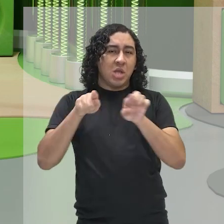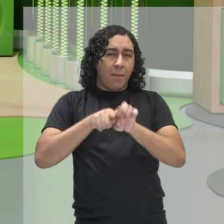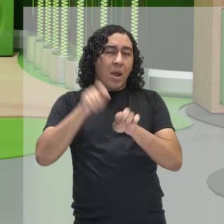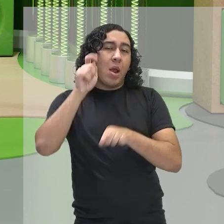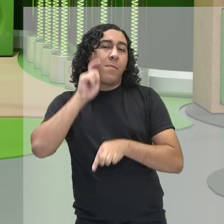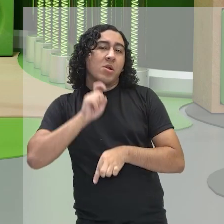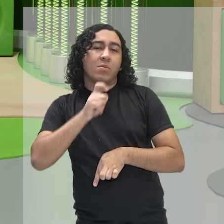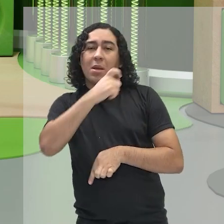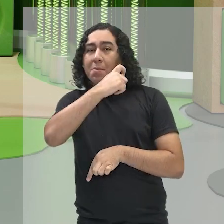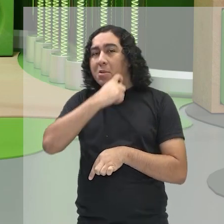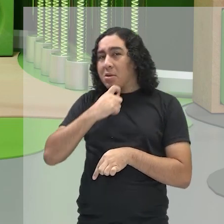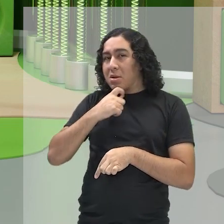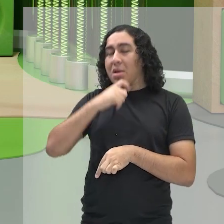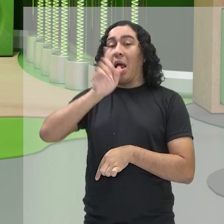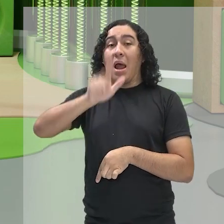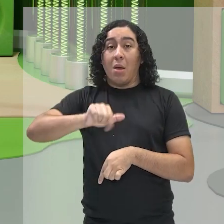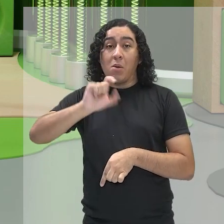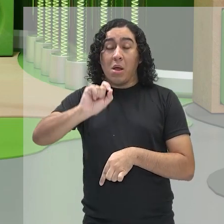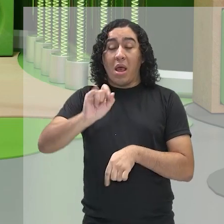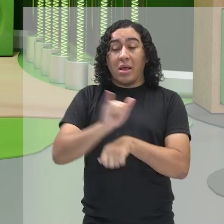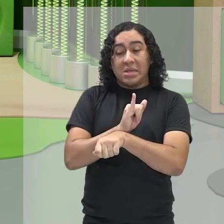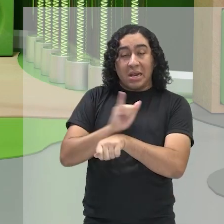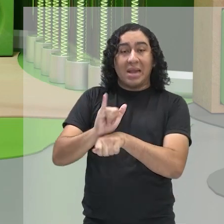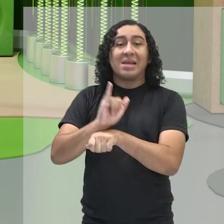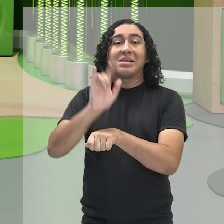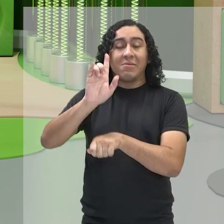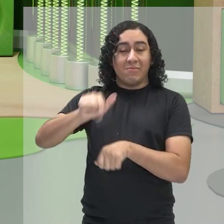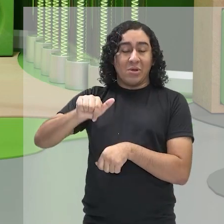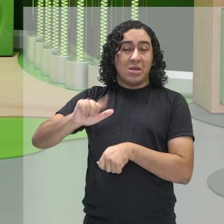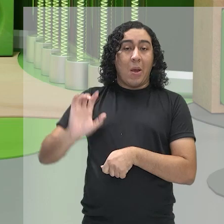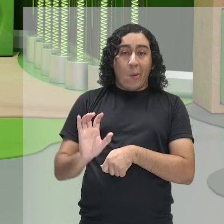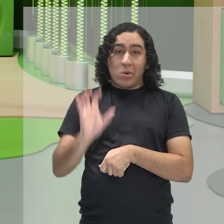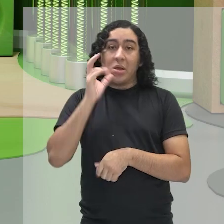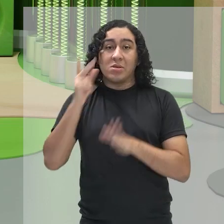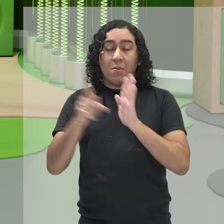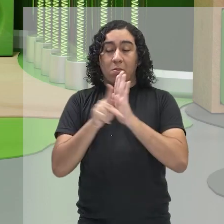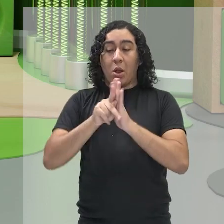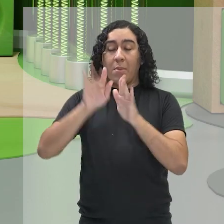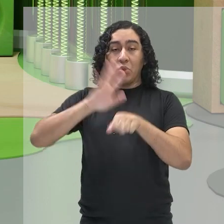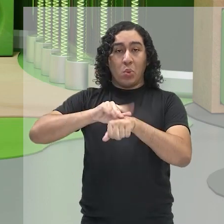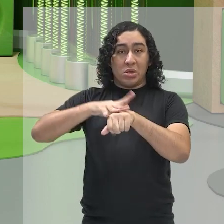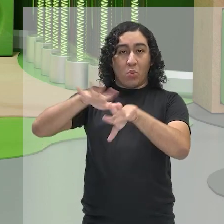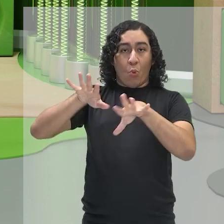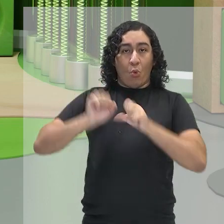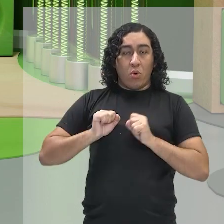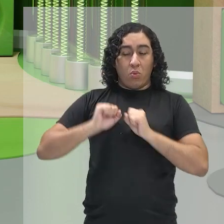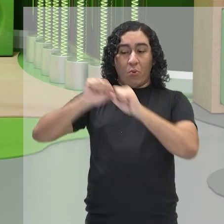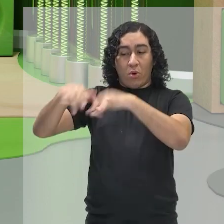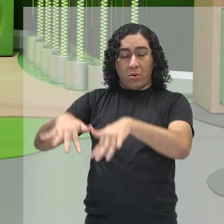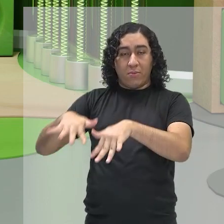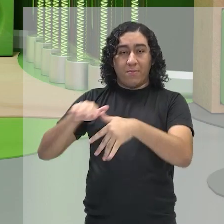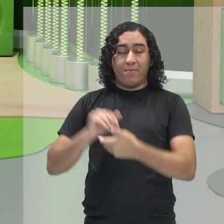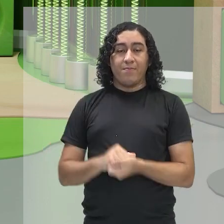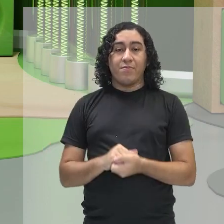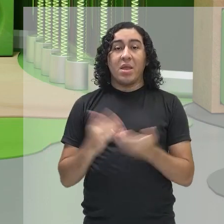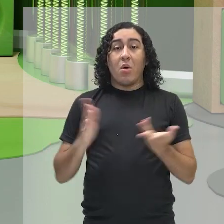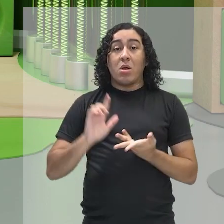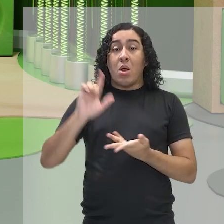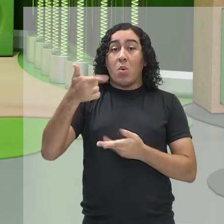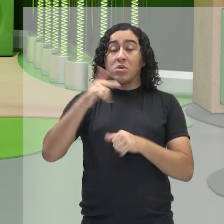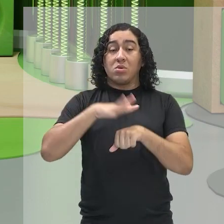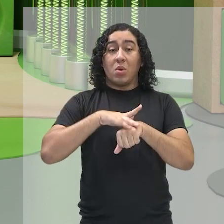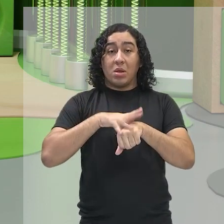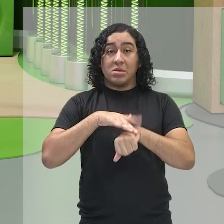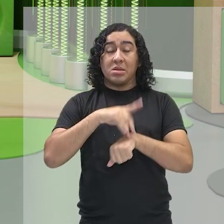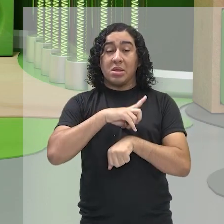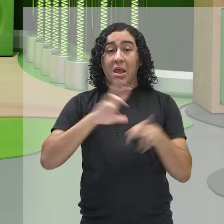por exemplo. Então, são algumas formas como a hepatite C é transmitida. Agora a gente vai conhecer ali uma outra doença, né? Que está aí